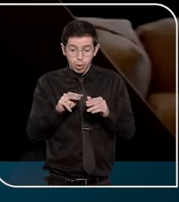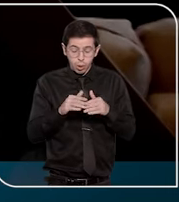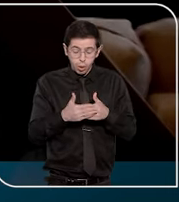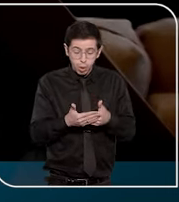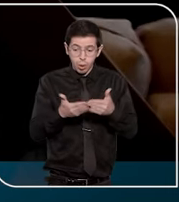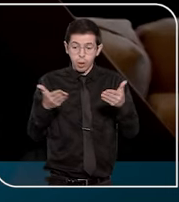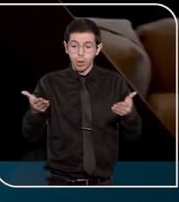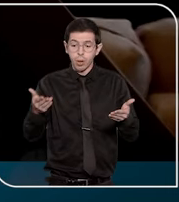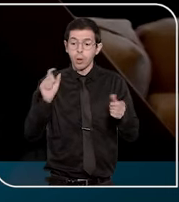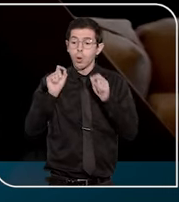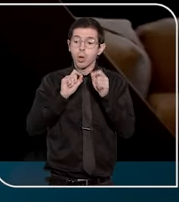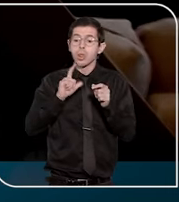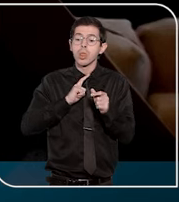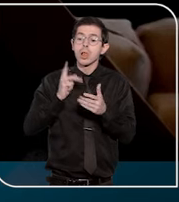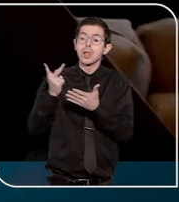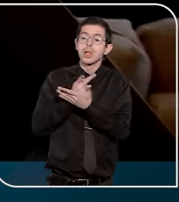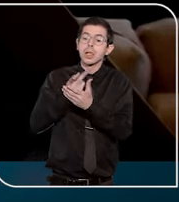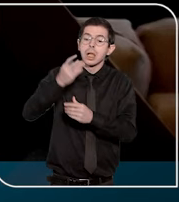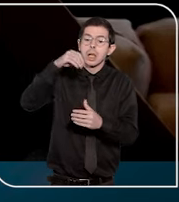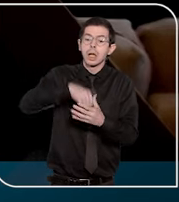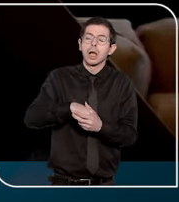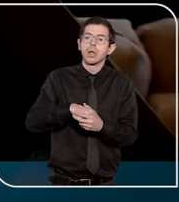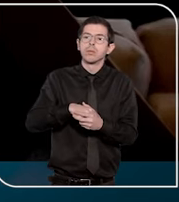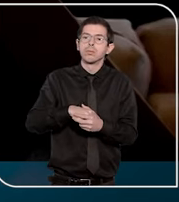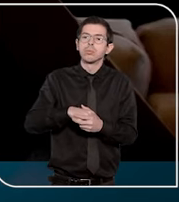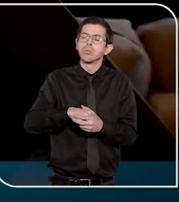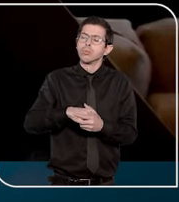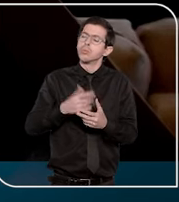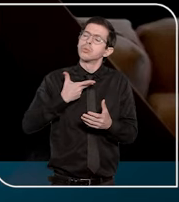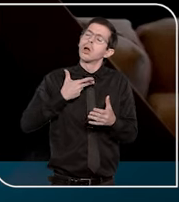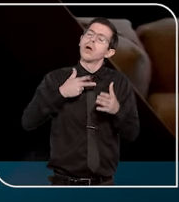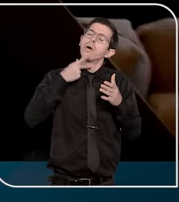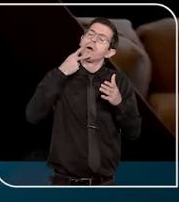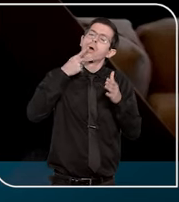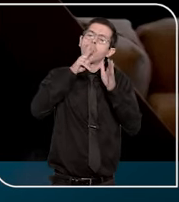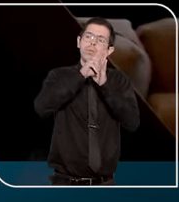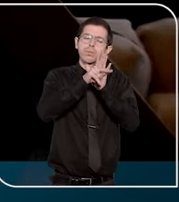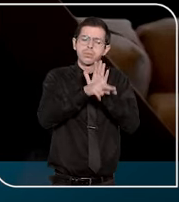esses erros muito comuns, né? Muitos deles nós já falamos aqui.